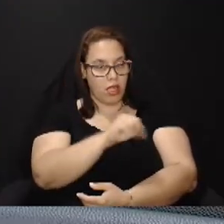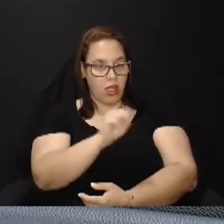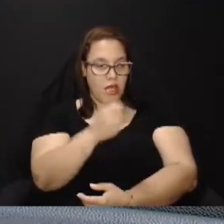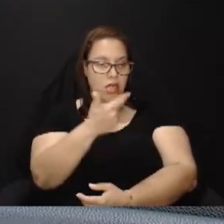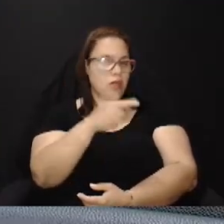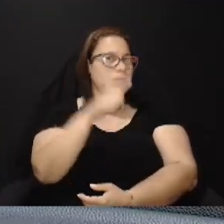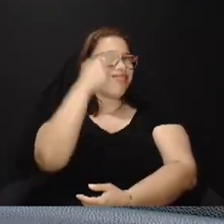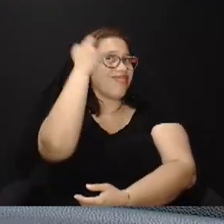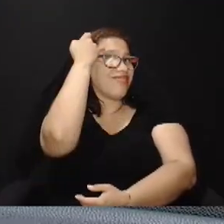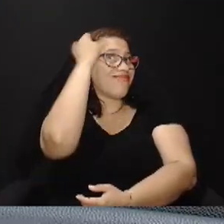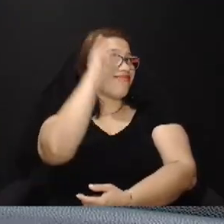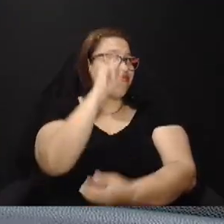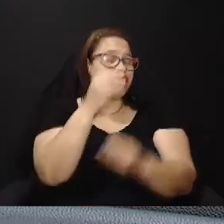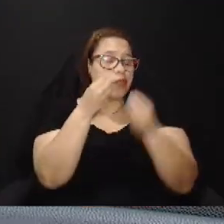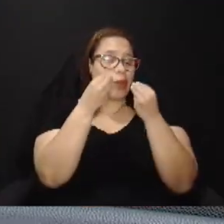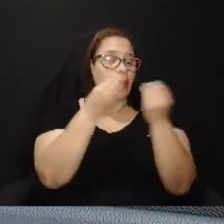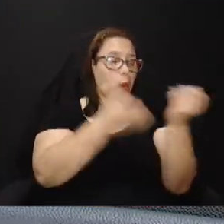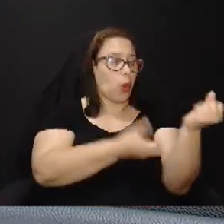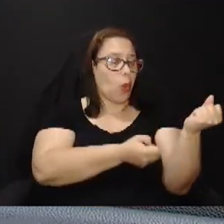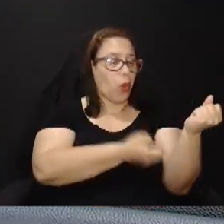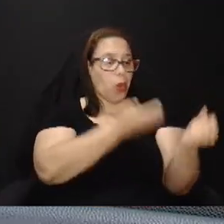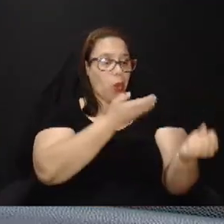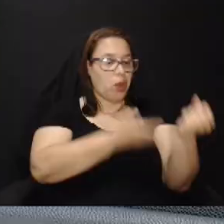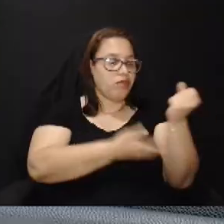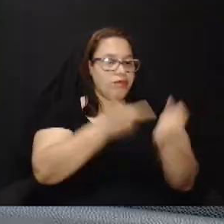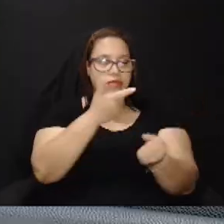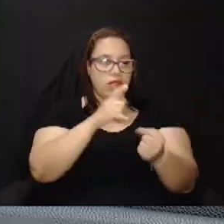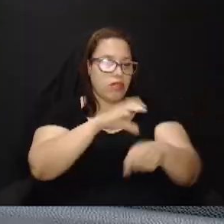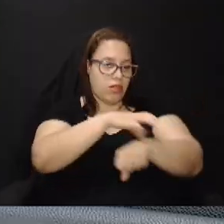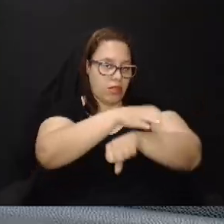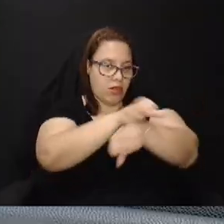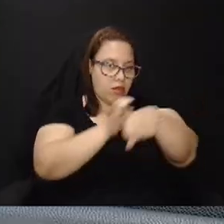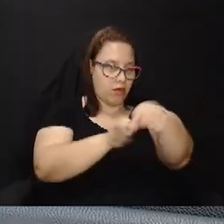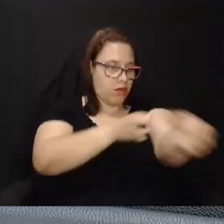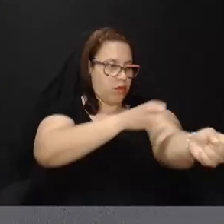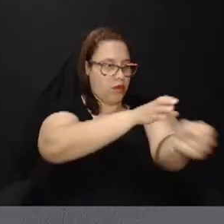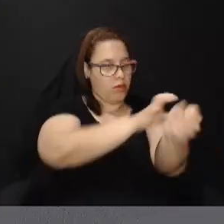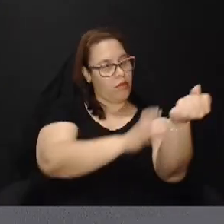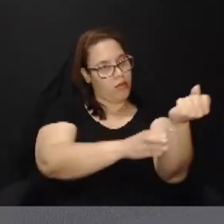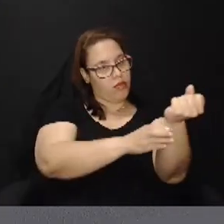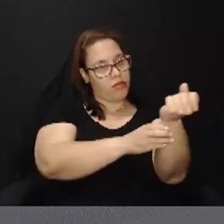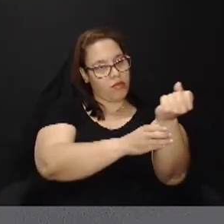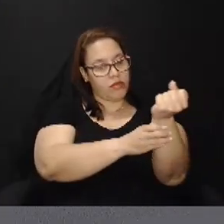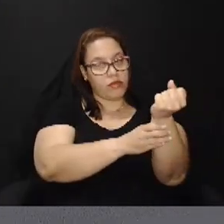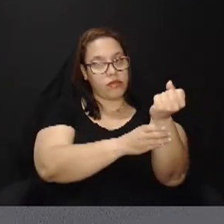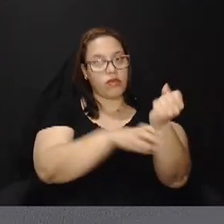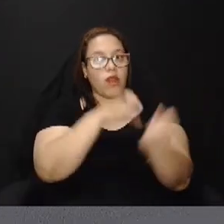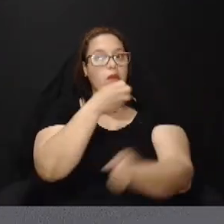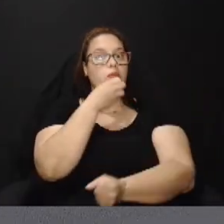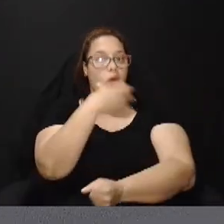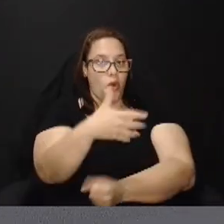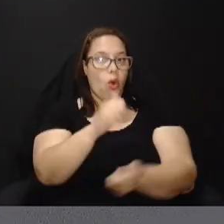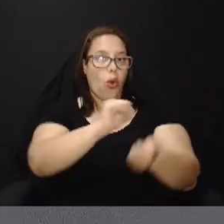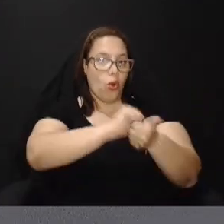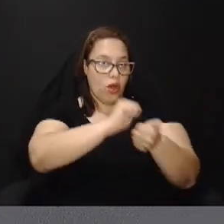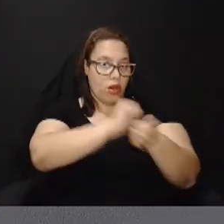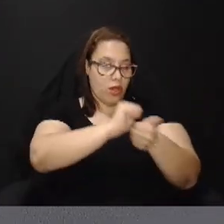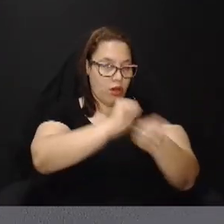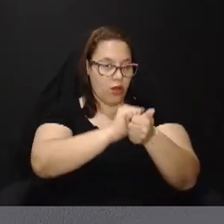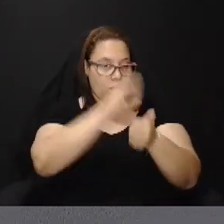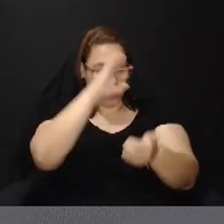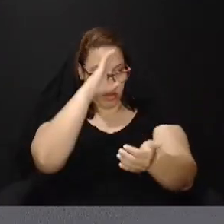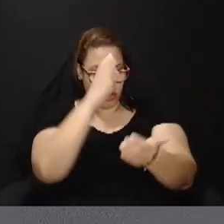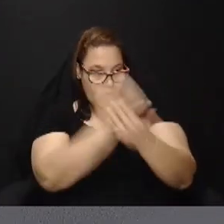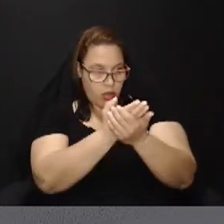como está a sua pressão por conta de não terem os aparelhos. São aparelhos, somente os aparelhos bons, de qualidade, que a gente confia,